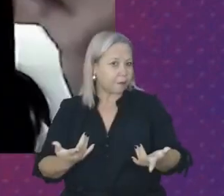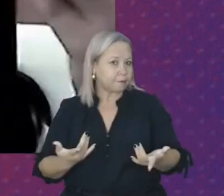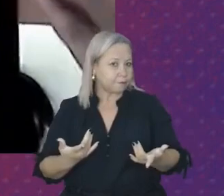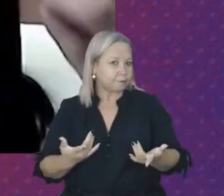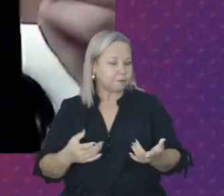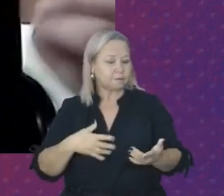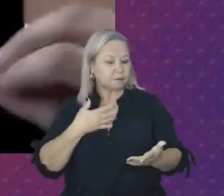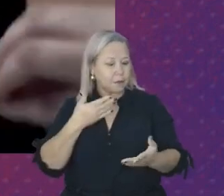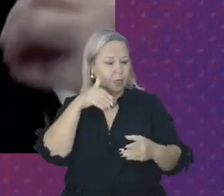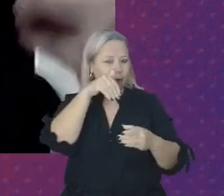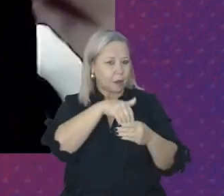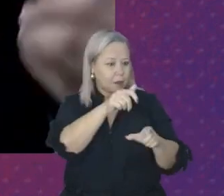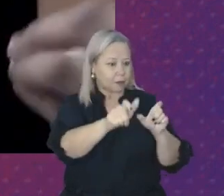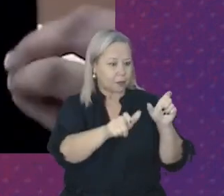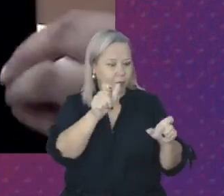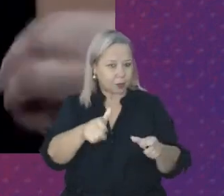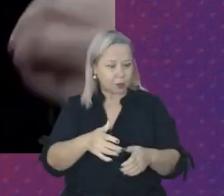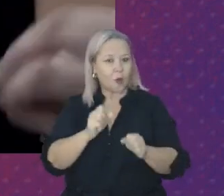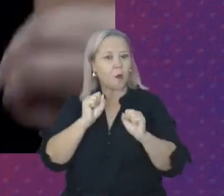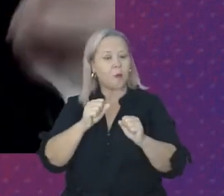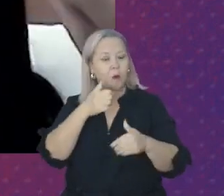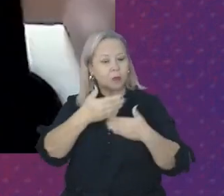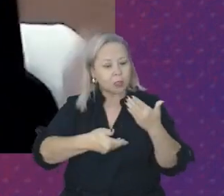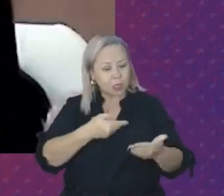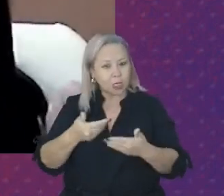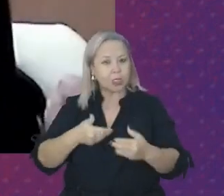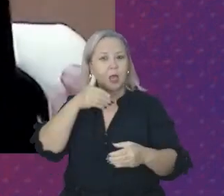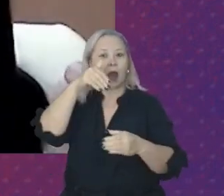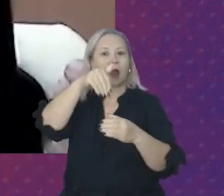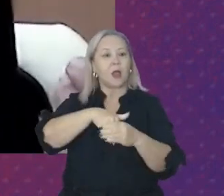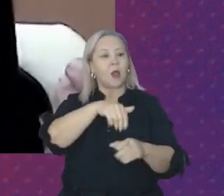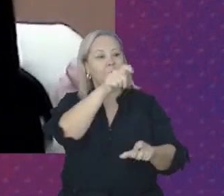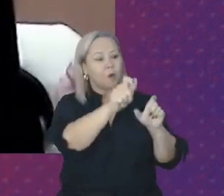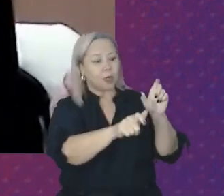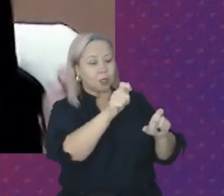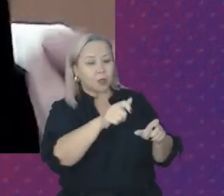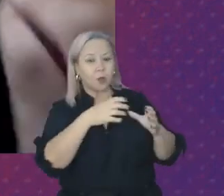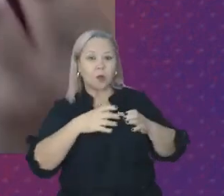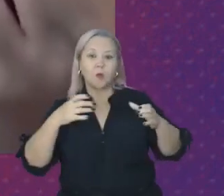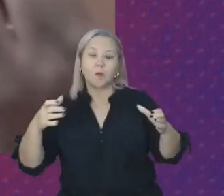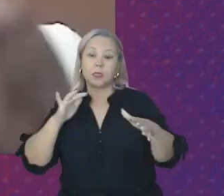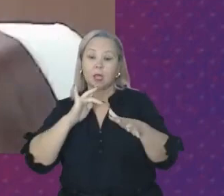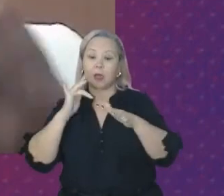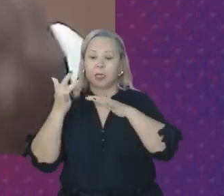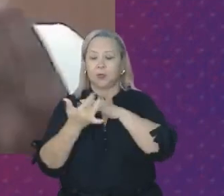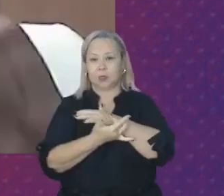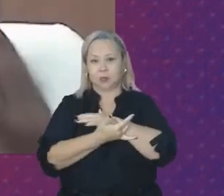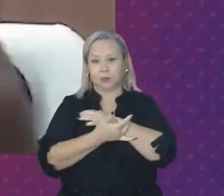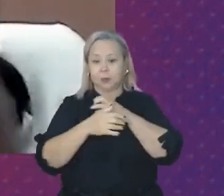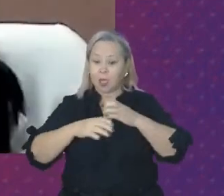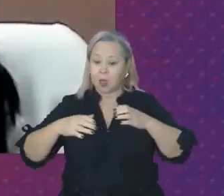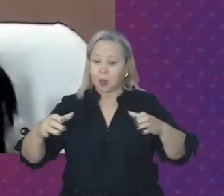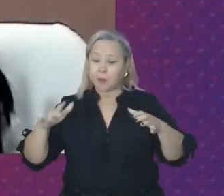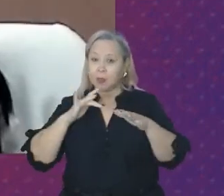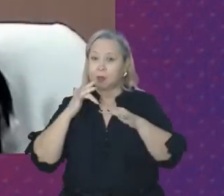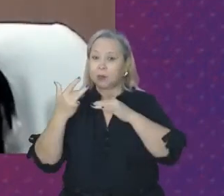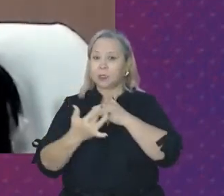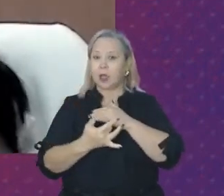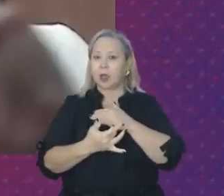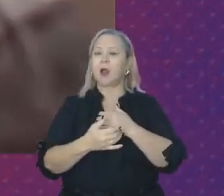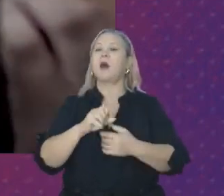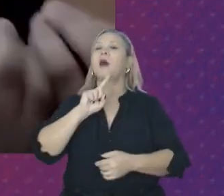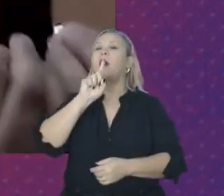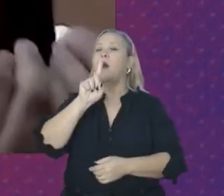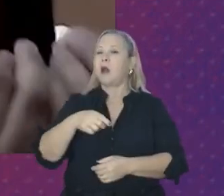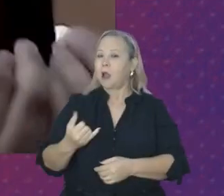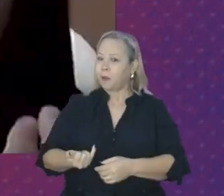pode conseguir engajar o seu eleitor e aumentar a sua rede social. Aumentar a rede social é